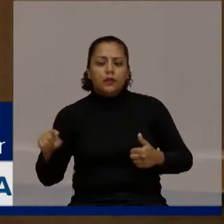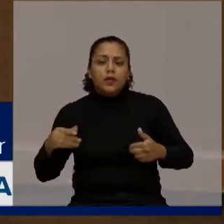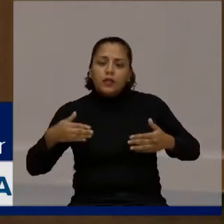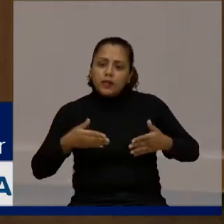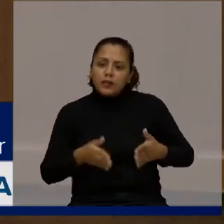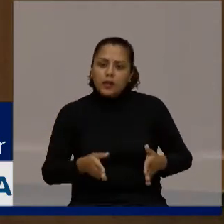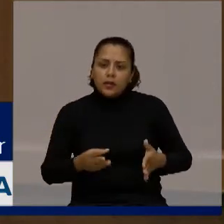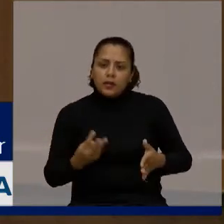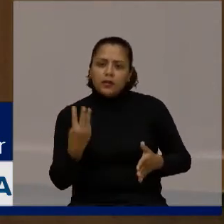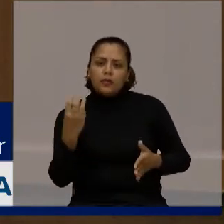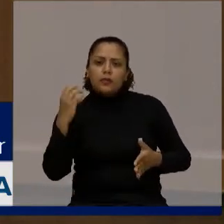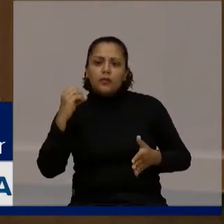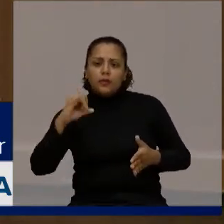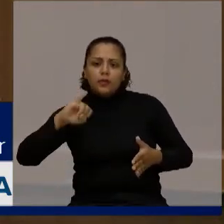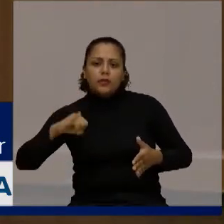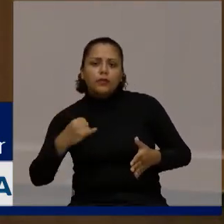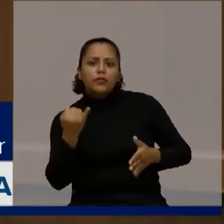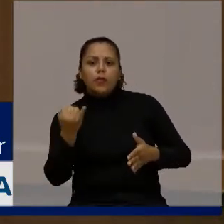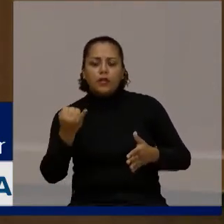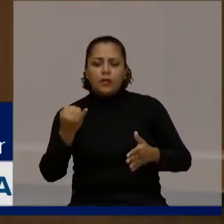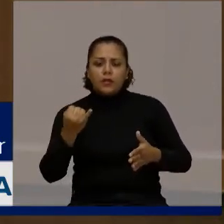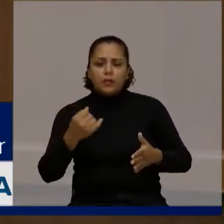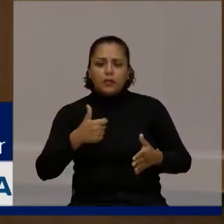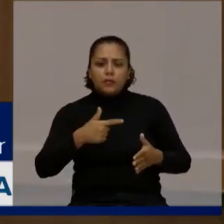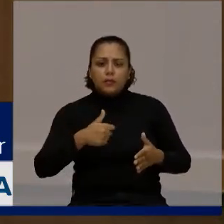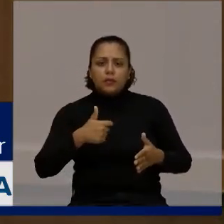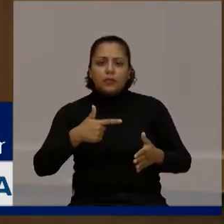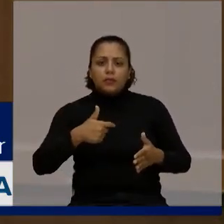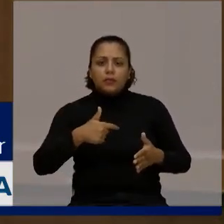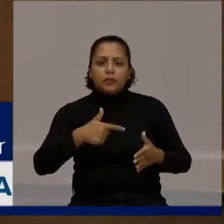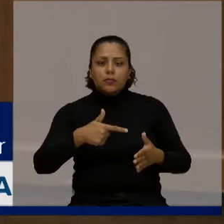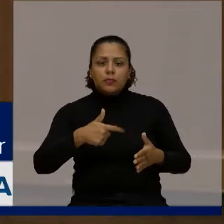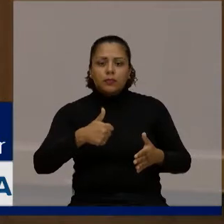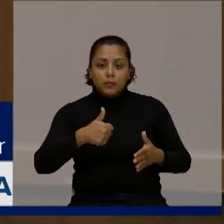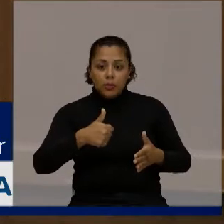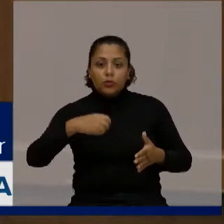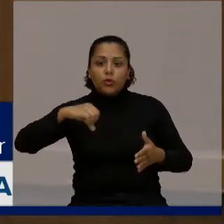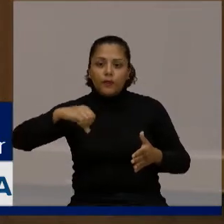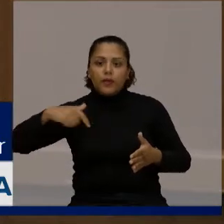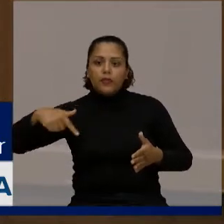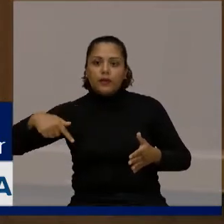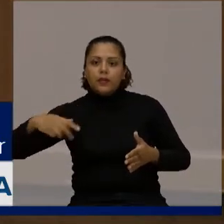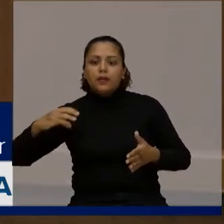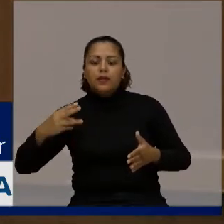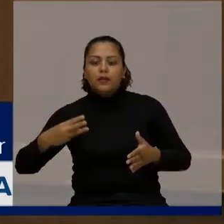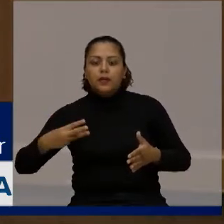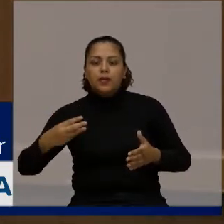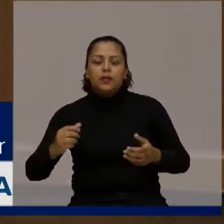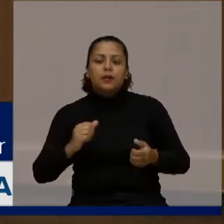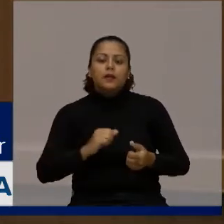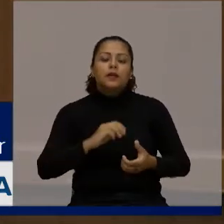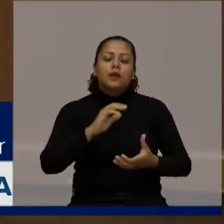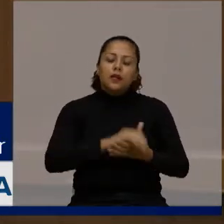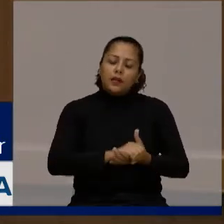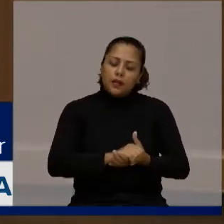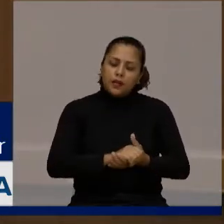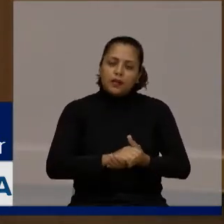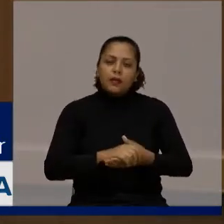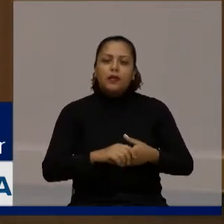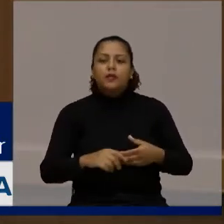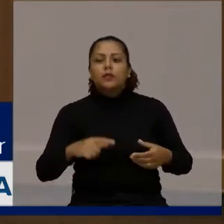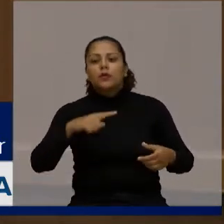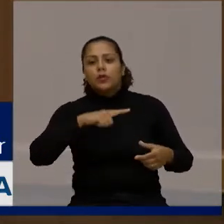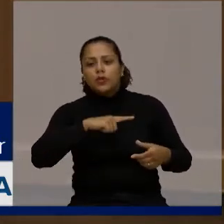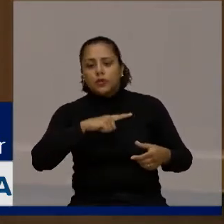de 1963, natural de Divino, Minas Gerais, casado com a Suzane, é a filha Tarciane e tinha um neto,